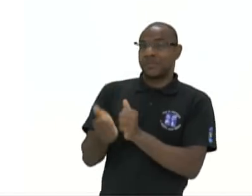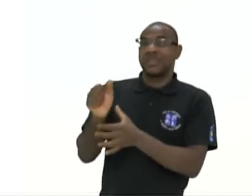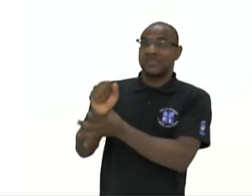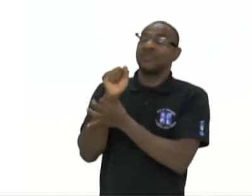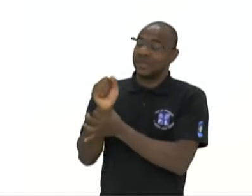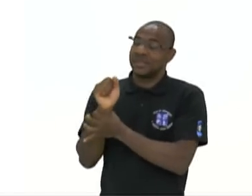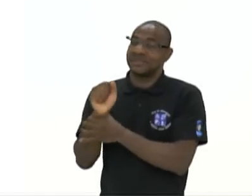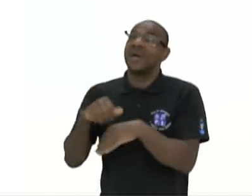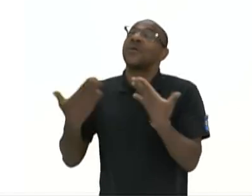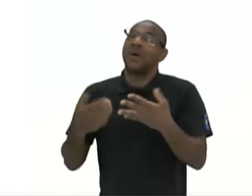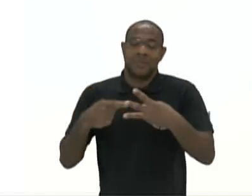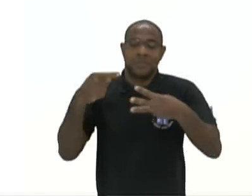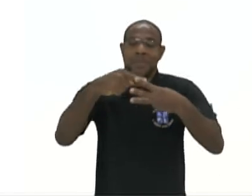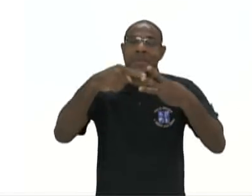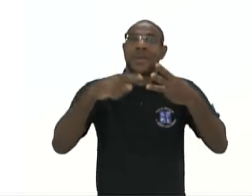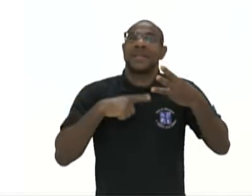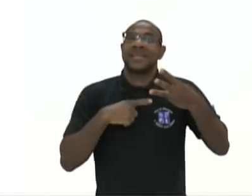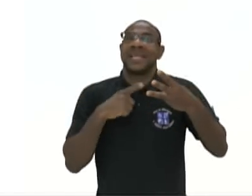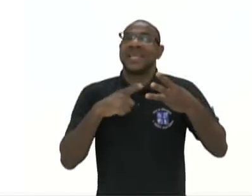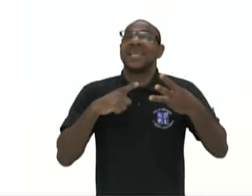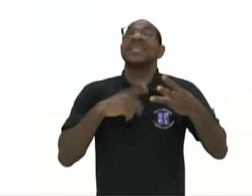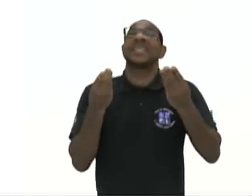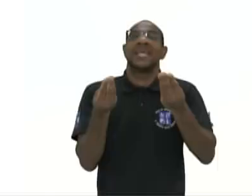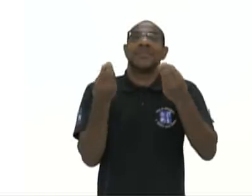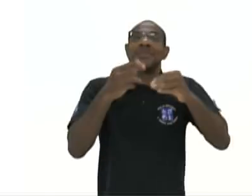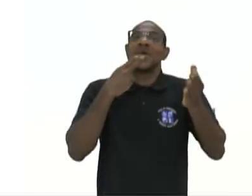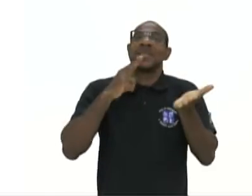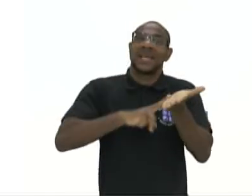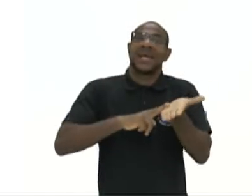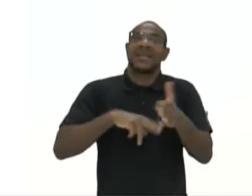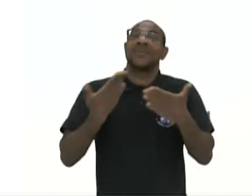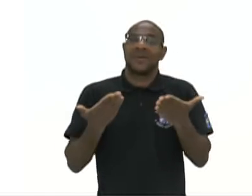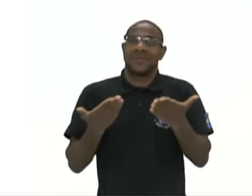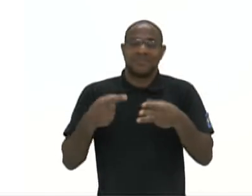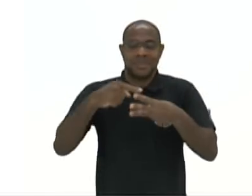bem rapidinho e a gente já volta.